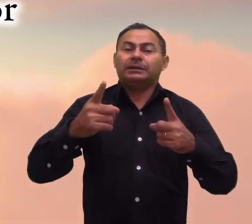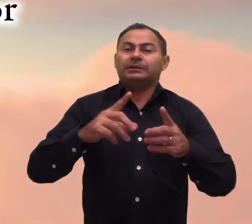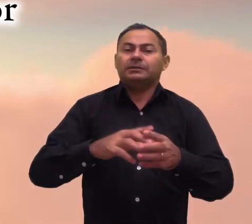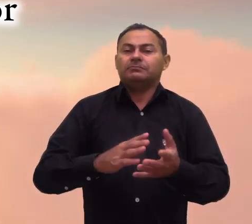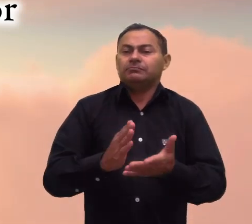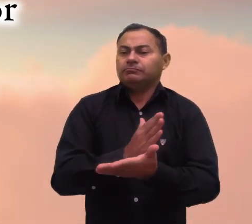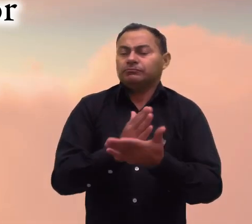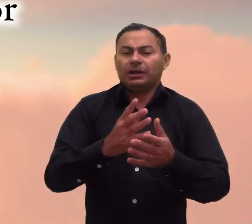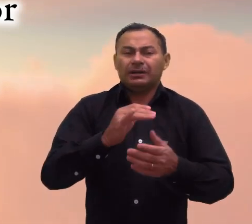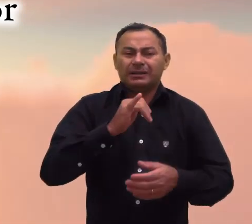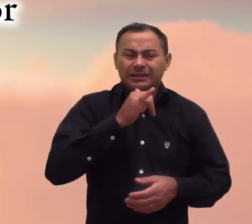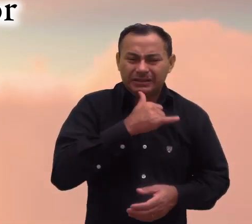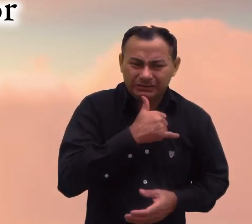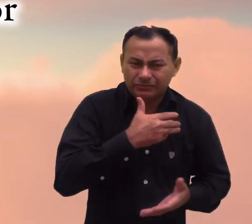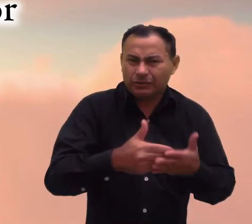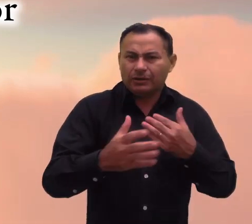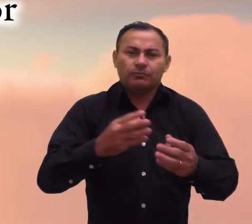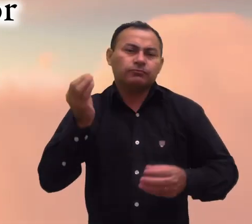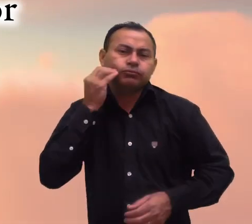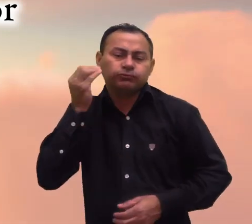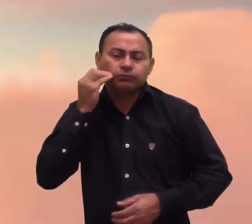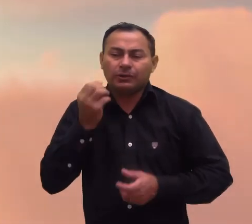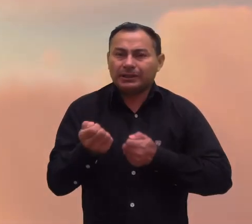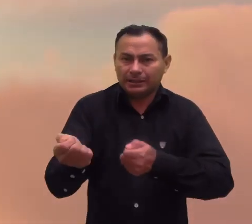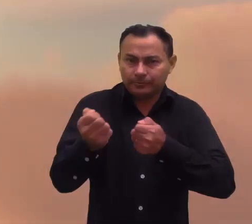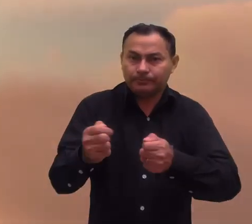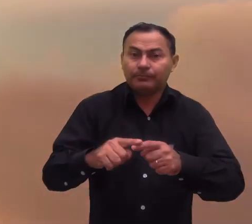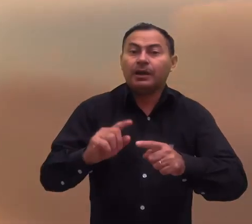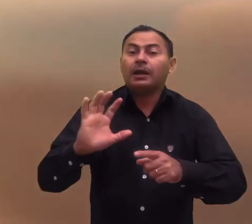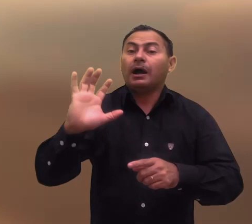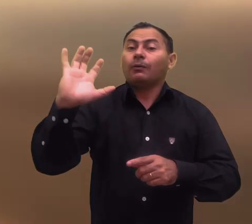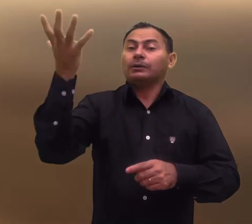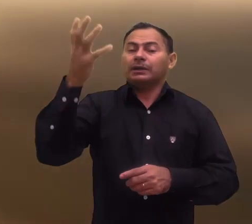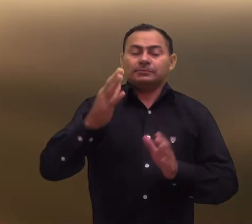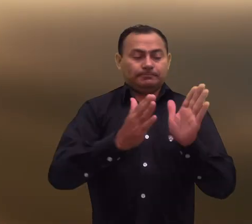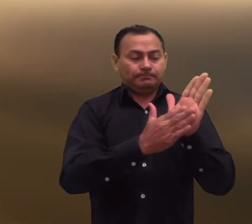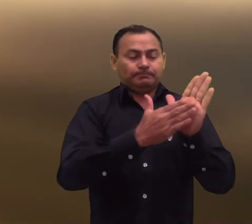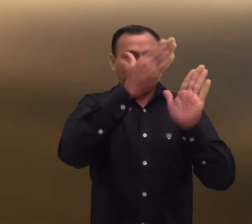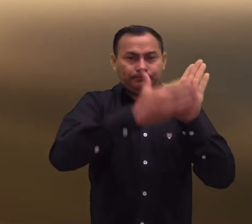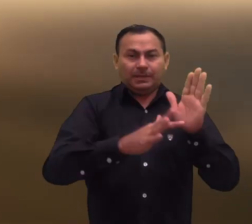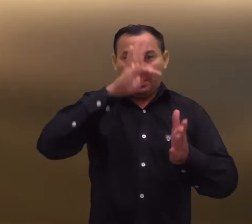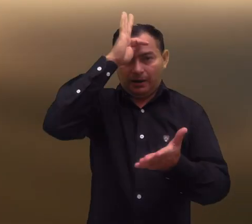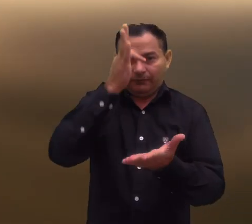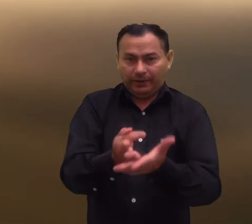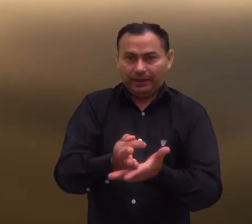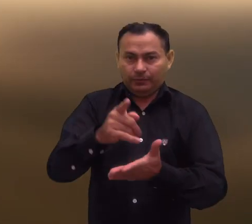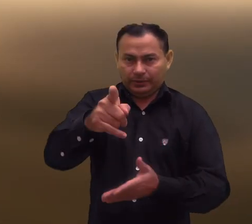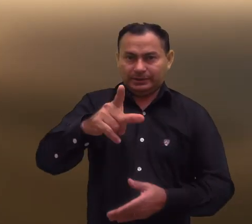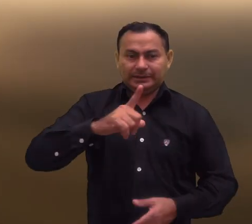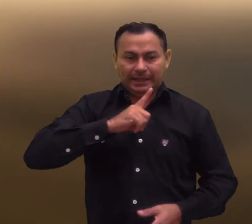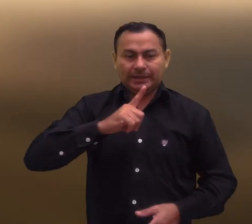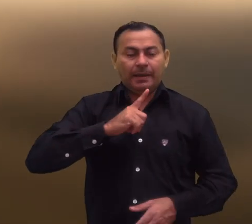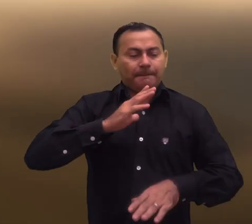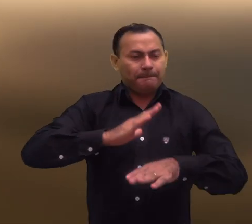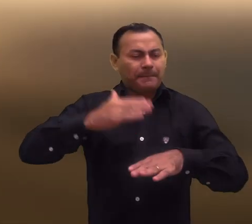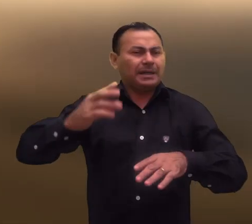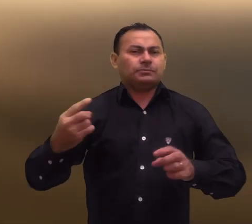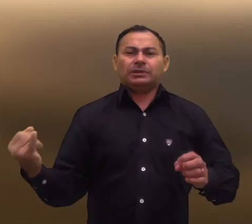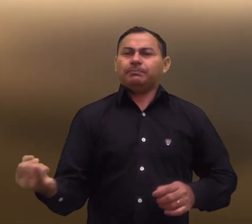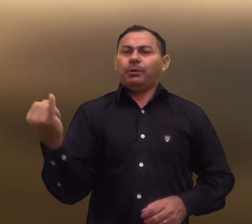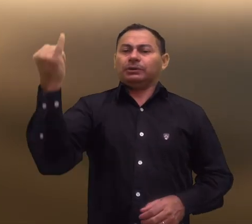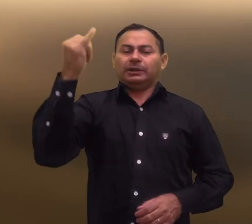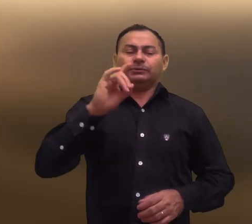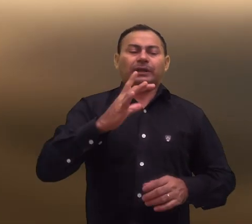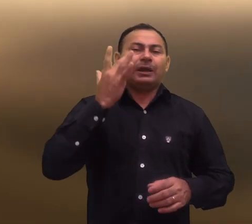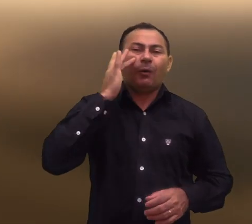ser entristecidos por todo tipo de provação. Assim acontece para que fique comprovado que a fé que vocês têm,